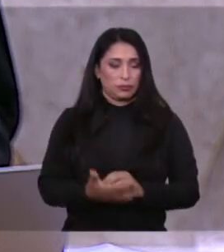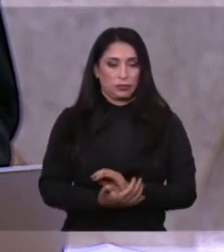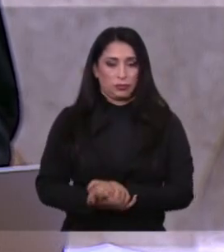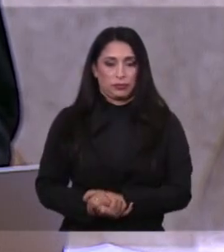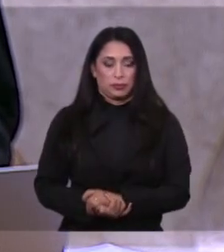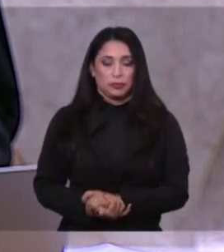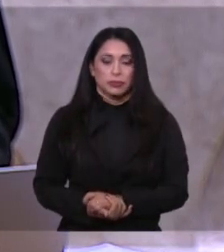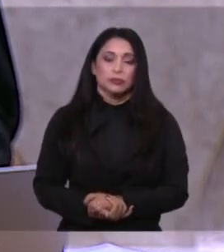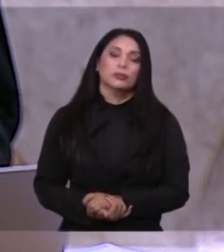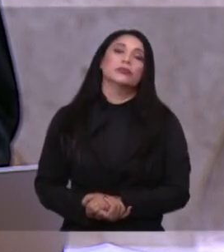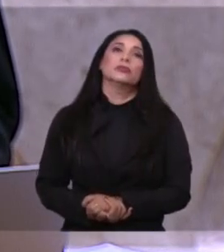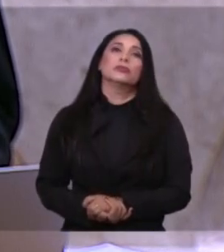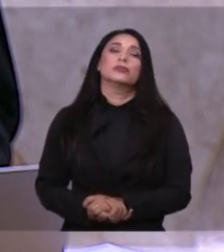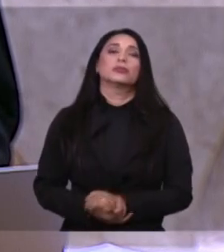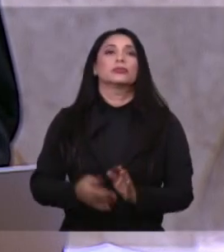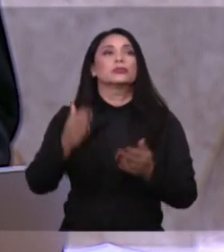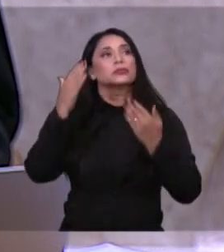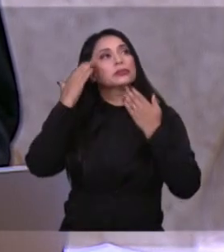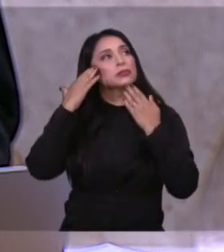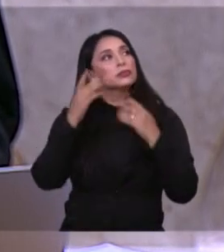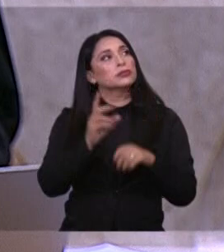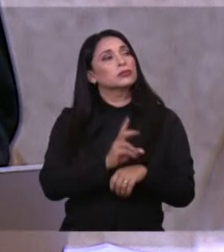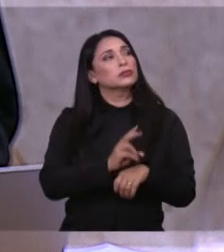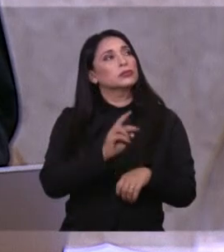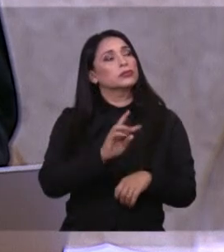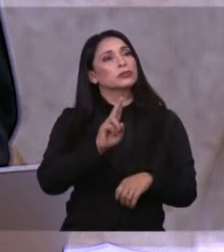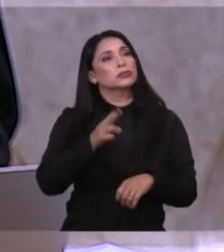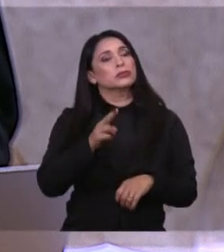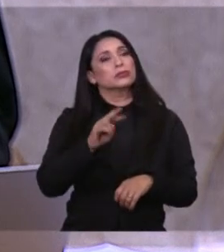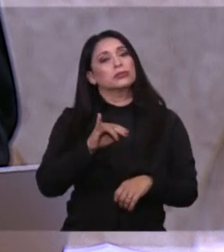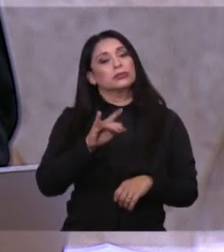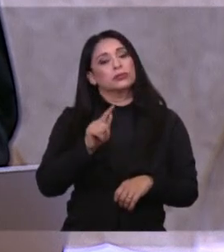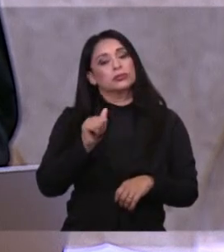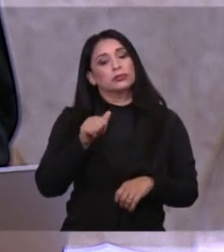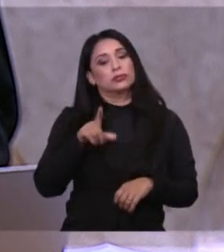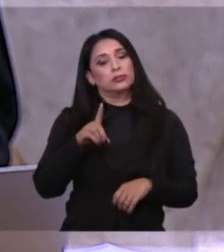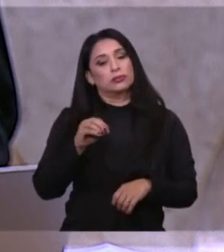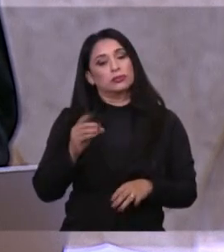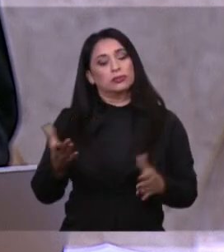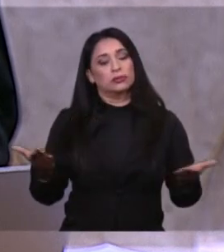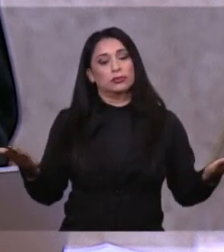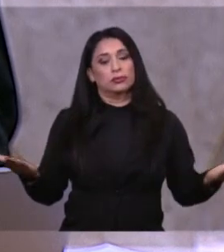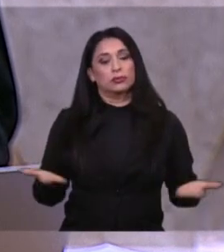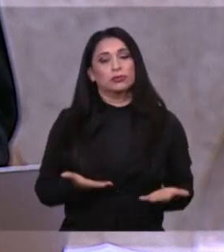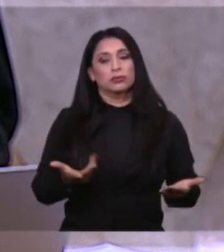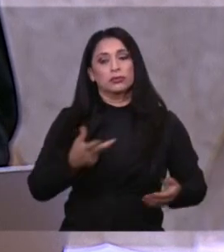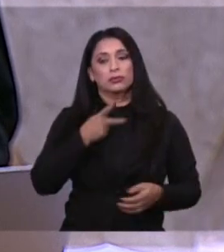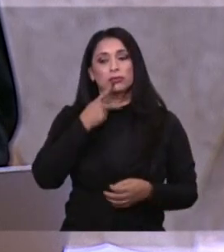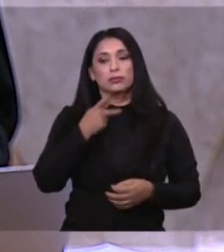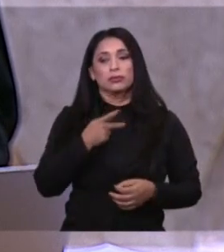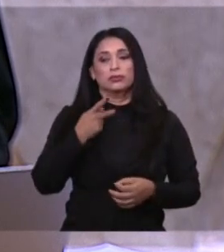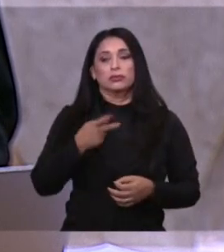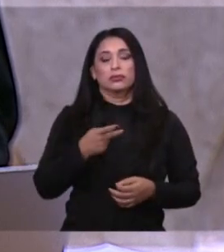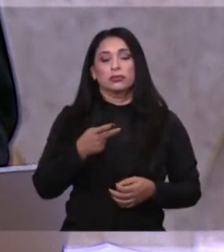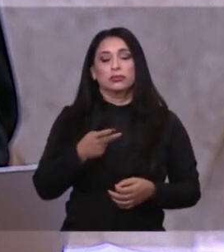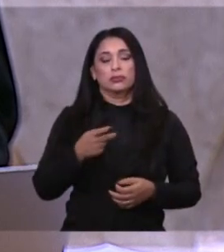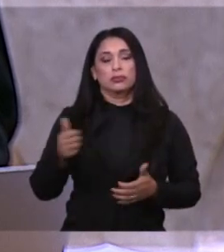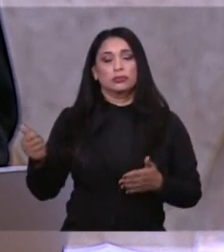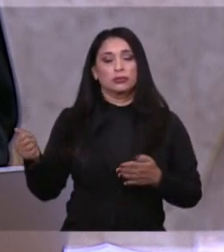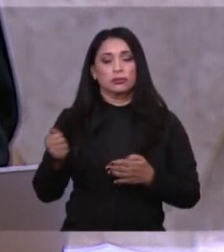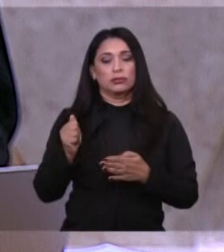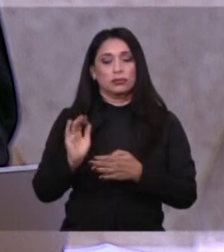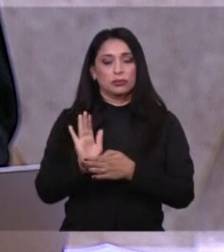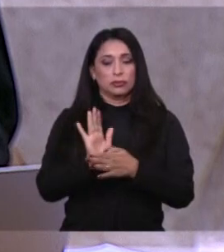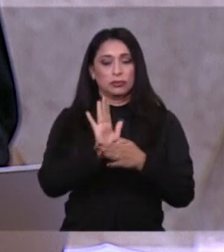Muito obrigado, doutor Tiago Holanda Gonzalez. Falará agora, pelo Amicus